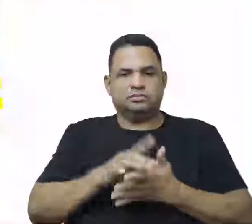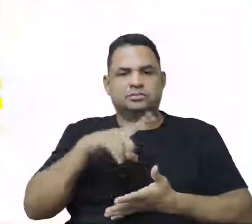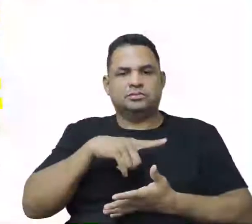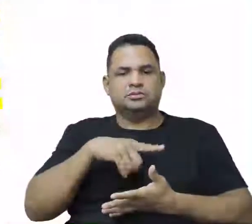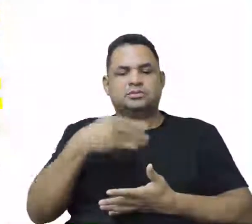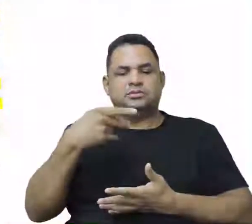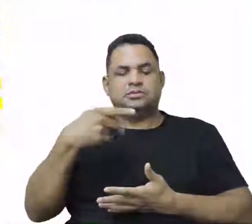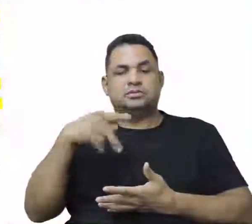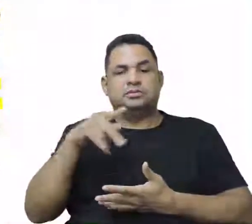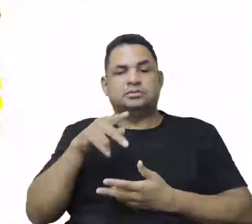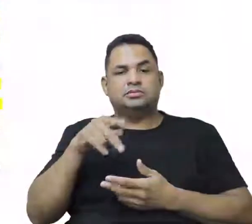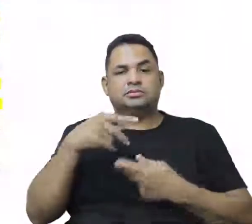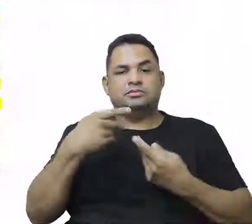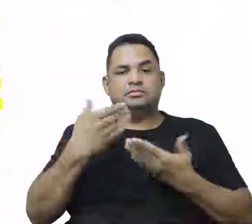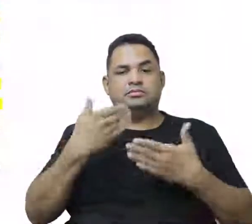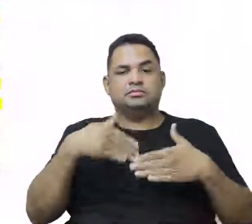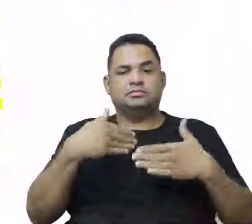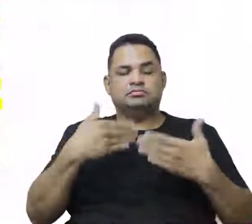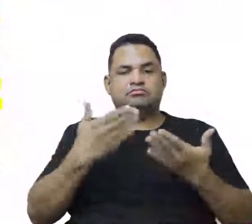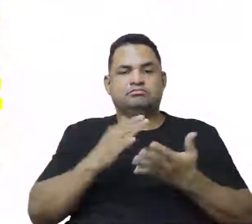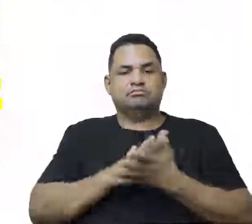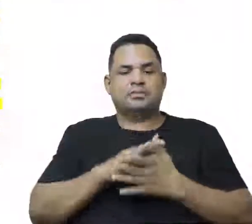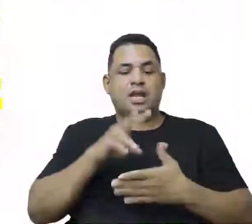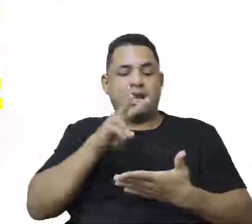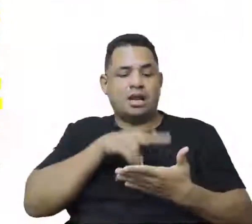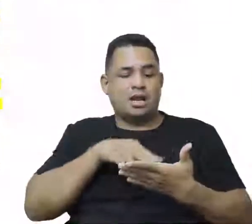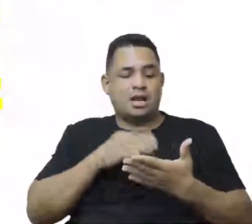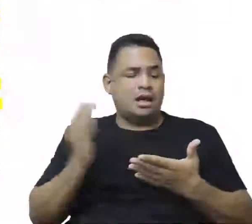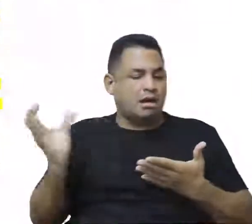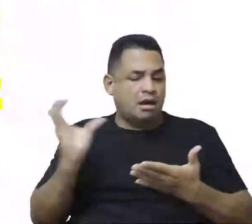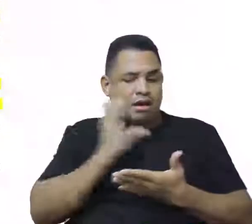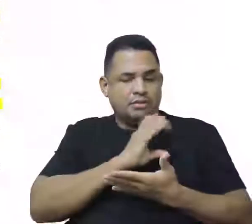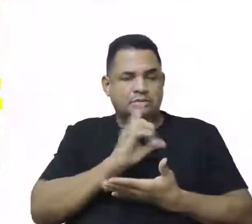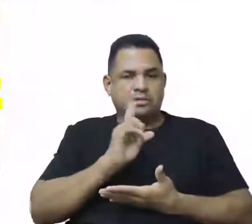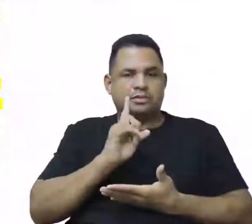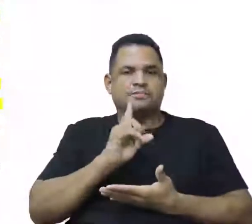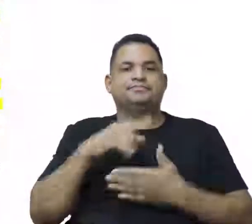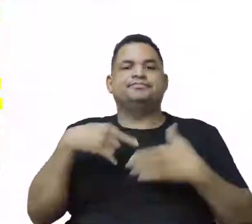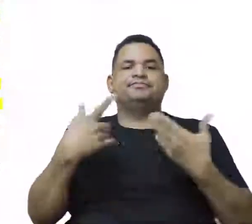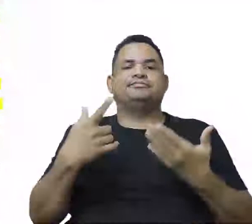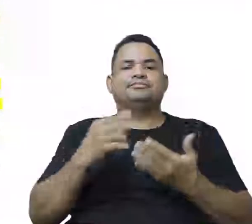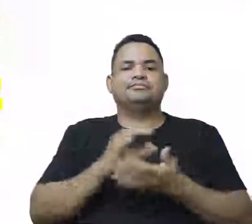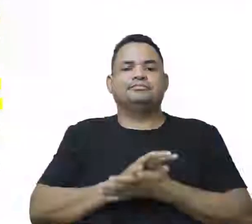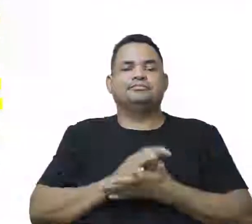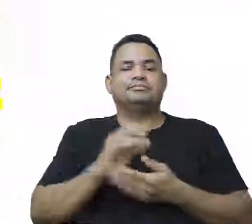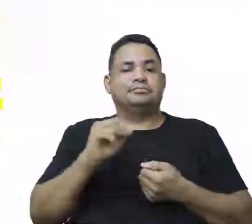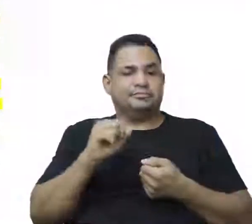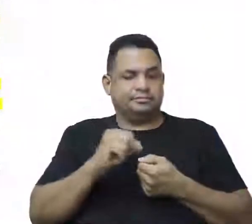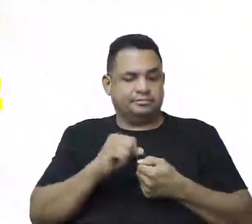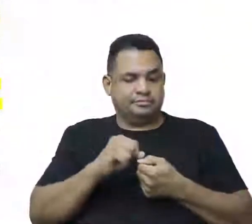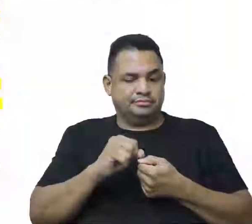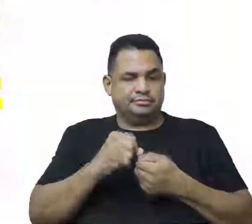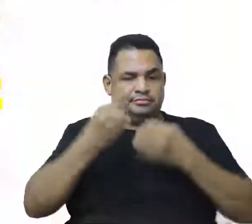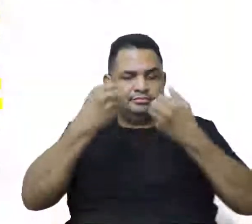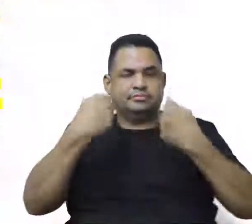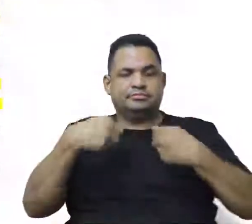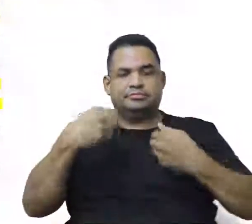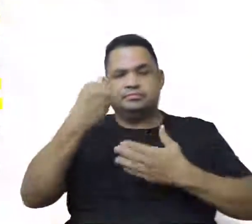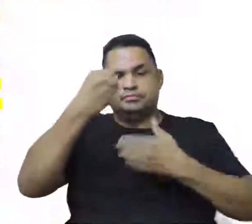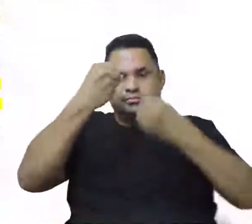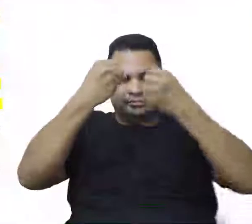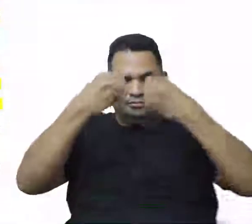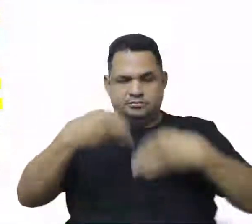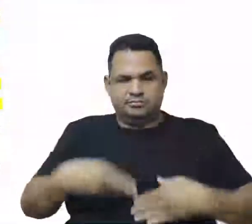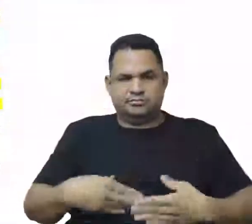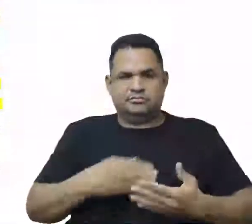prova, você não vai ler de imediato o texto. Não, não, não, não, não. A gente fez isso aqui porque a gente precisa explicar.